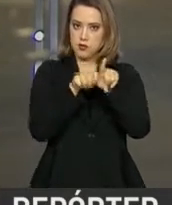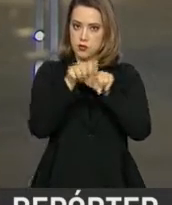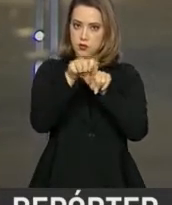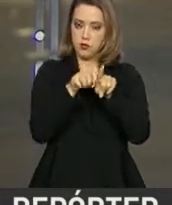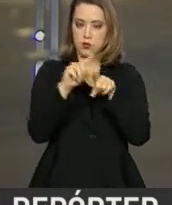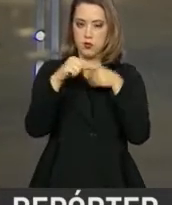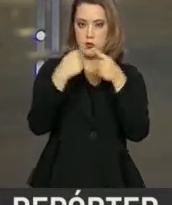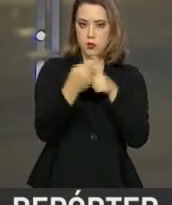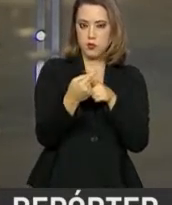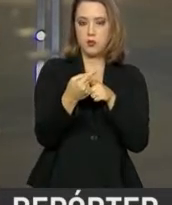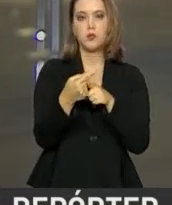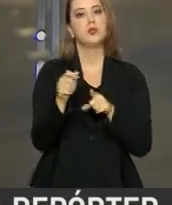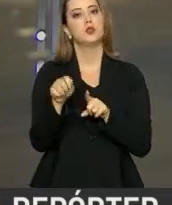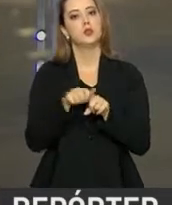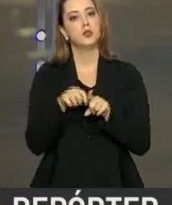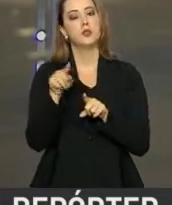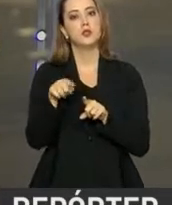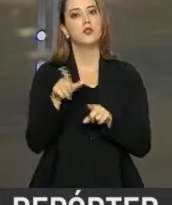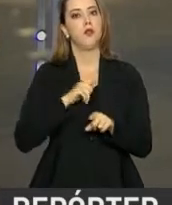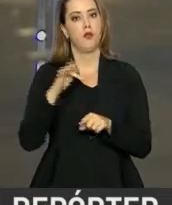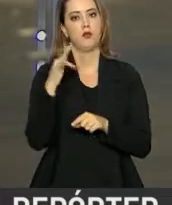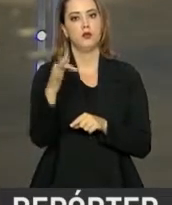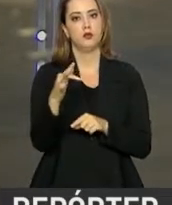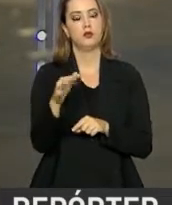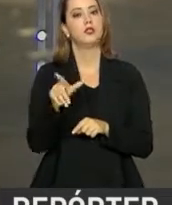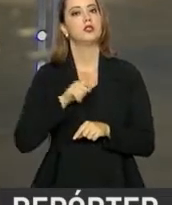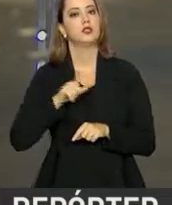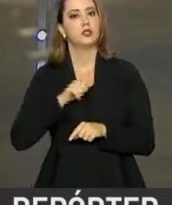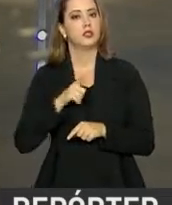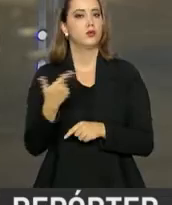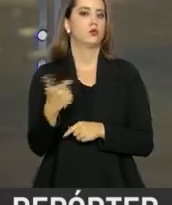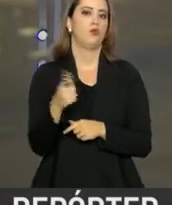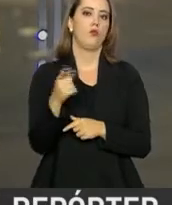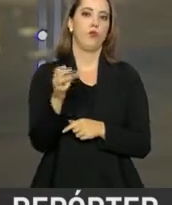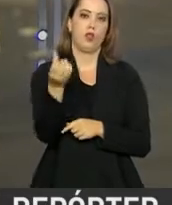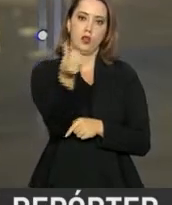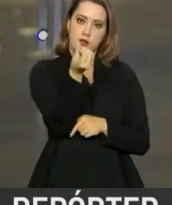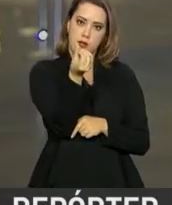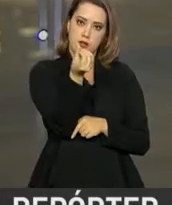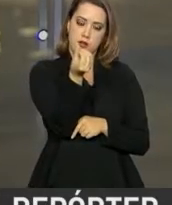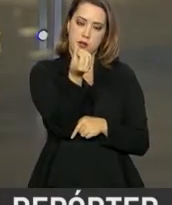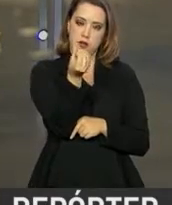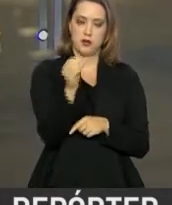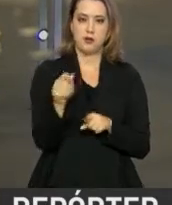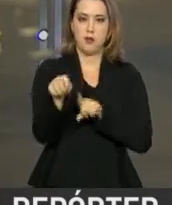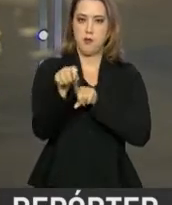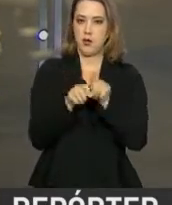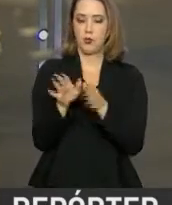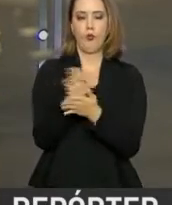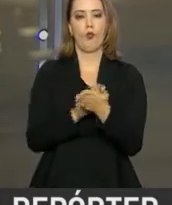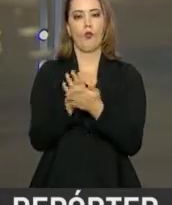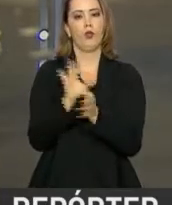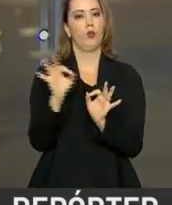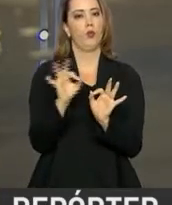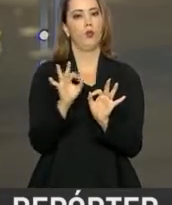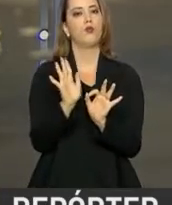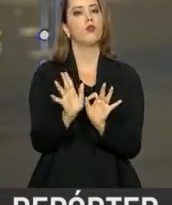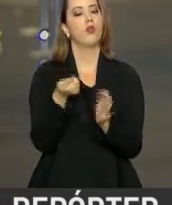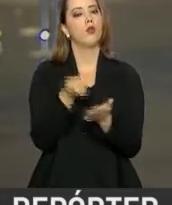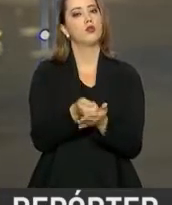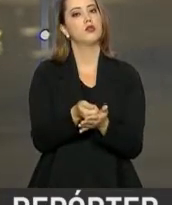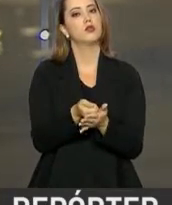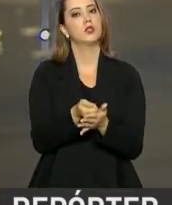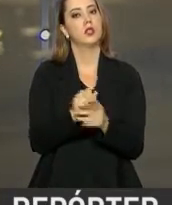que vem vai ter uma carência total ou seja os estados não vão pagar mensalidades da dívida pública para a